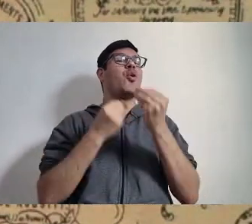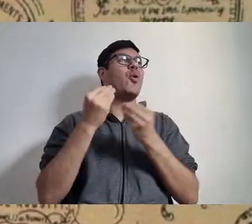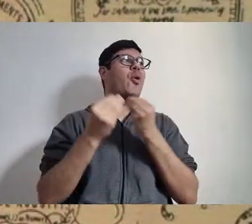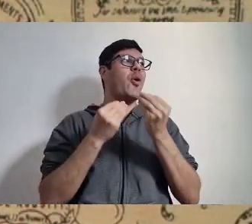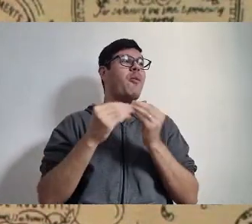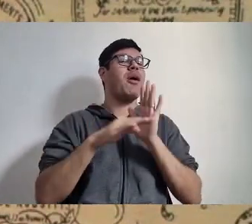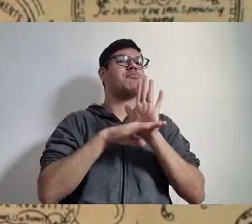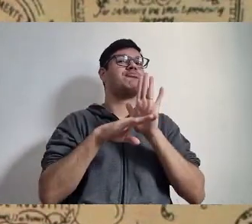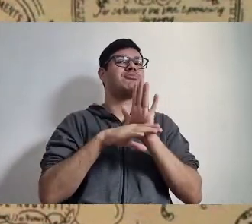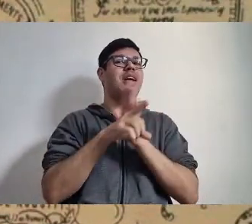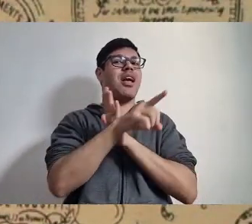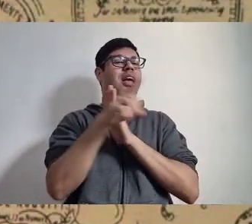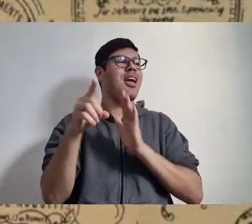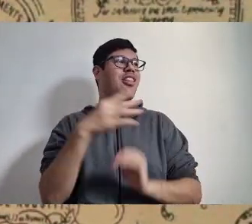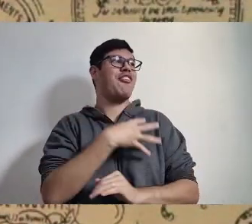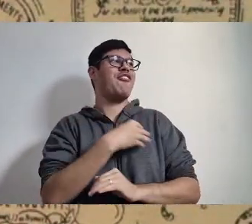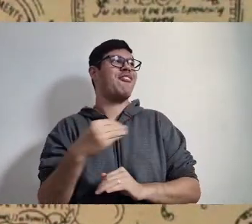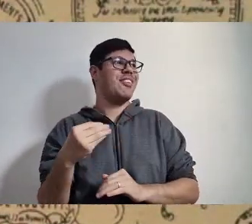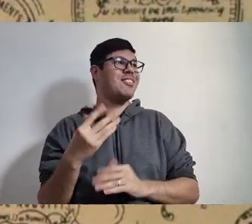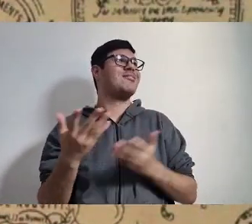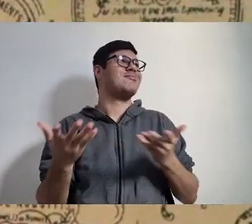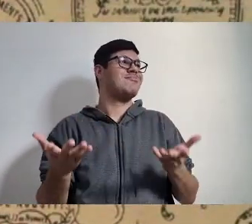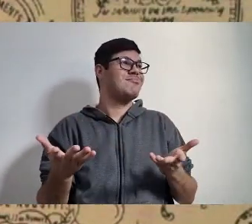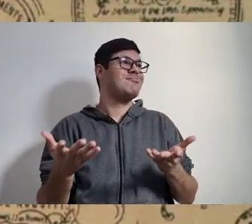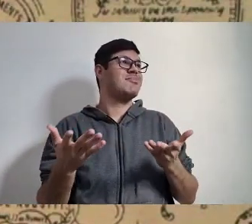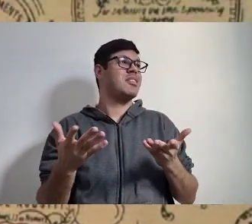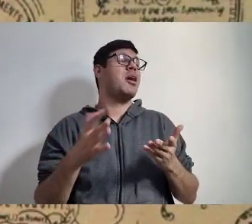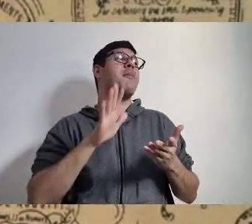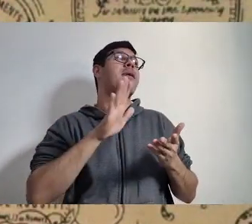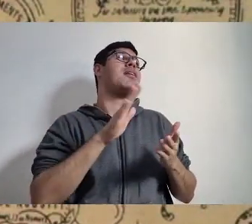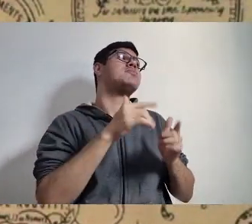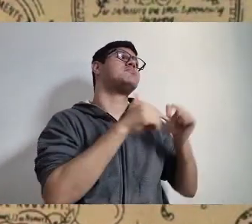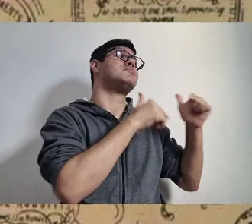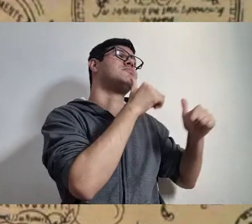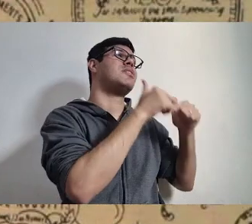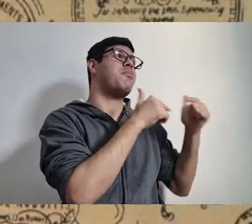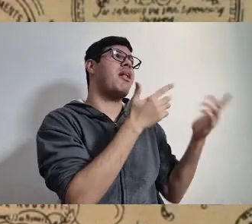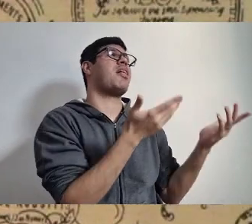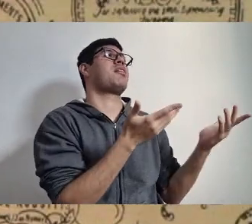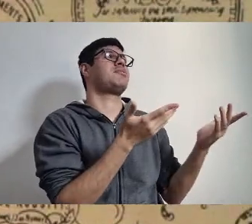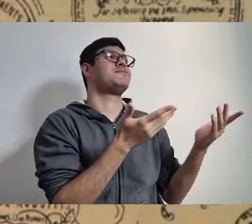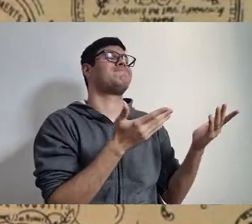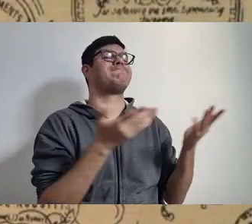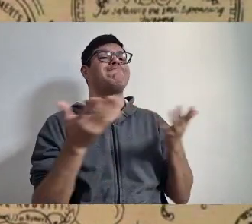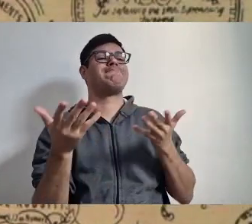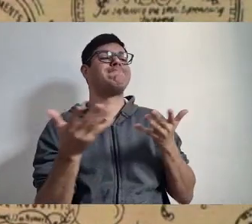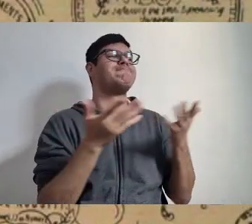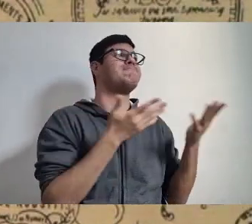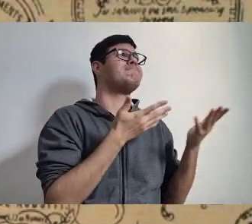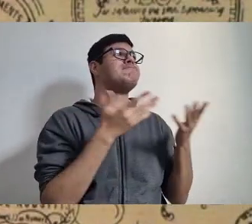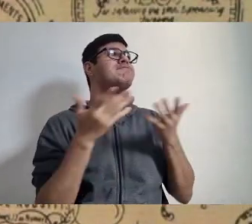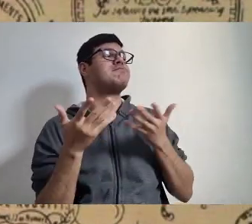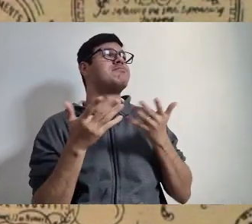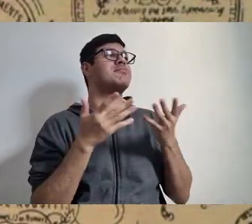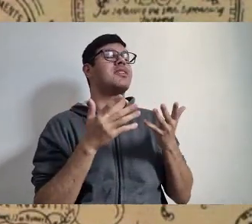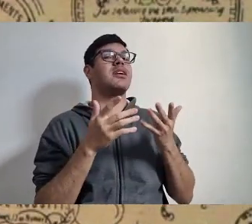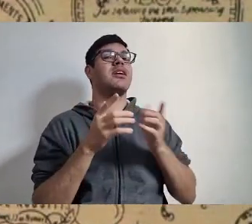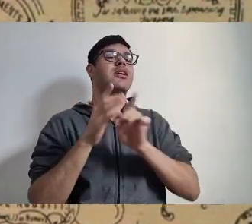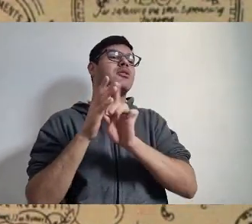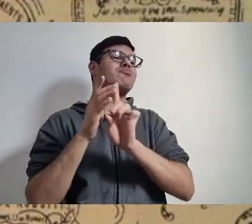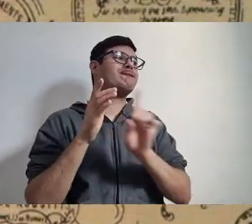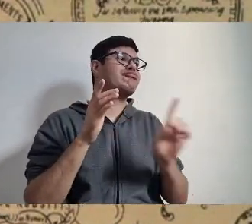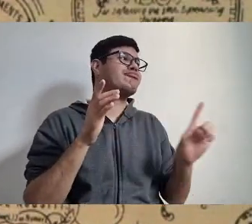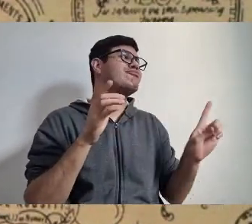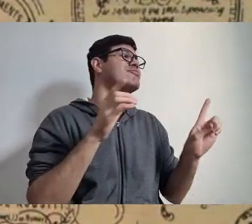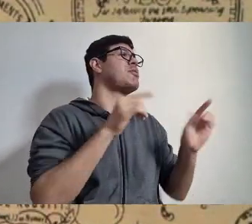desse tempo para poder atuar ali publicamente. Então você acaba se ausentando da família para poder ter esse